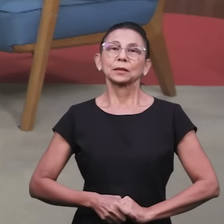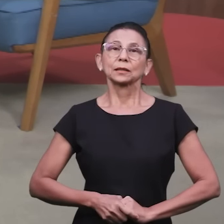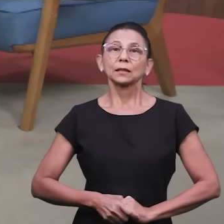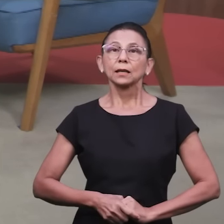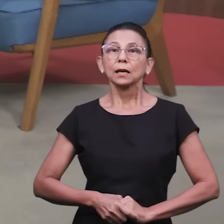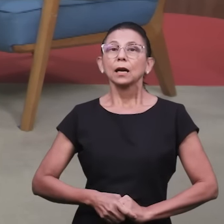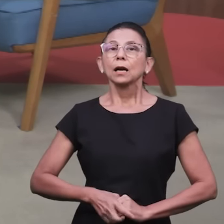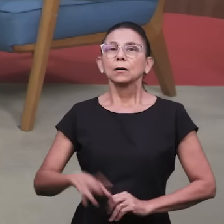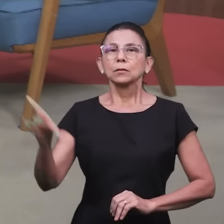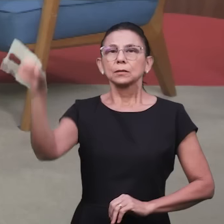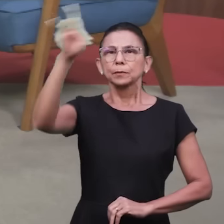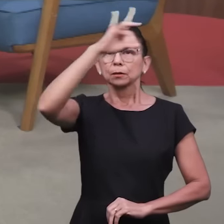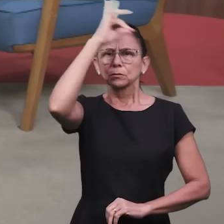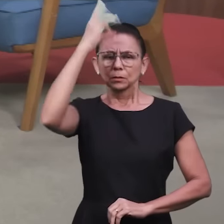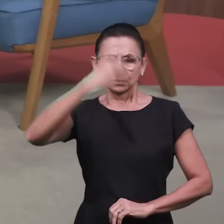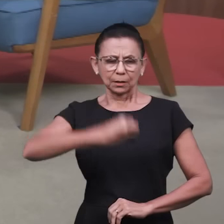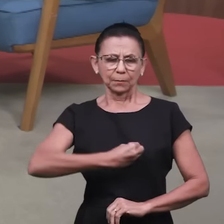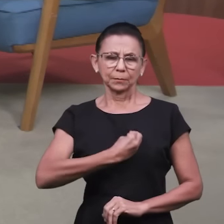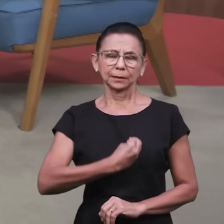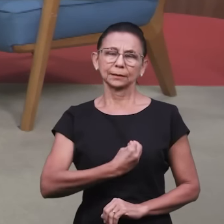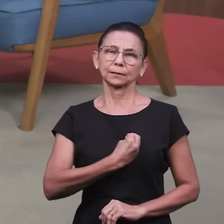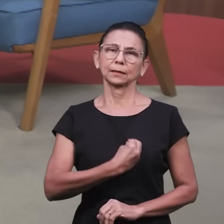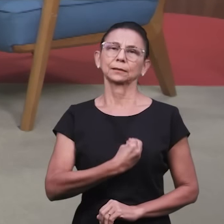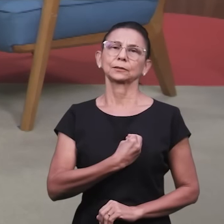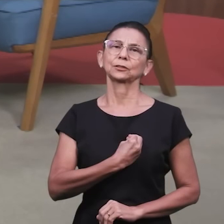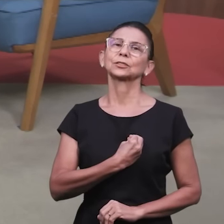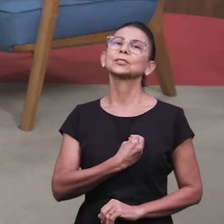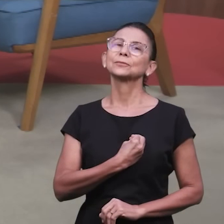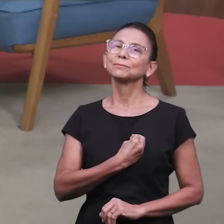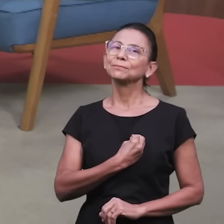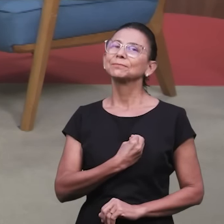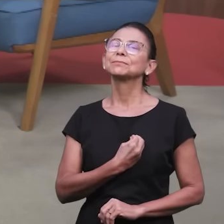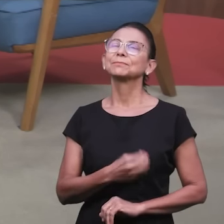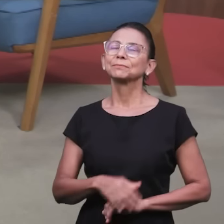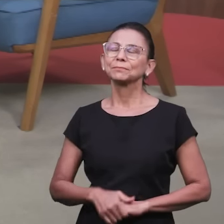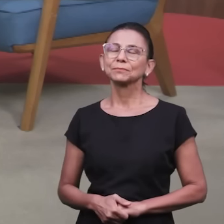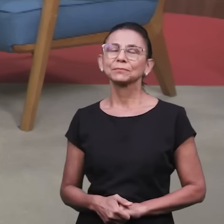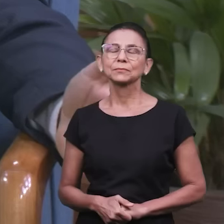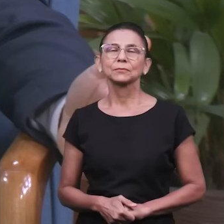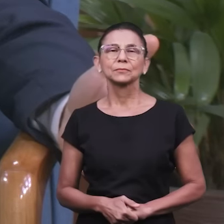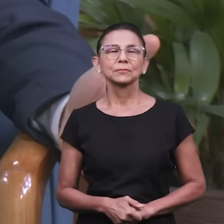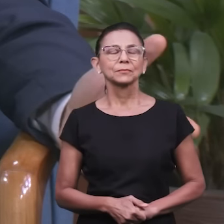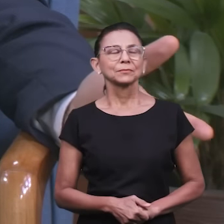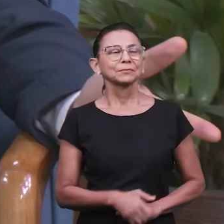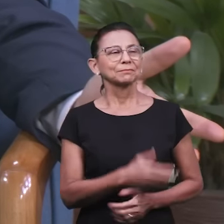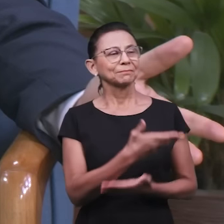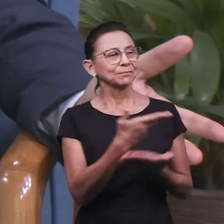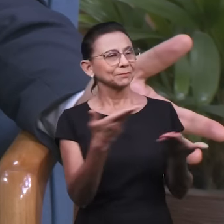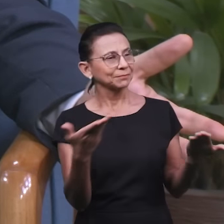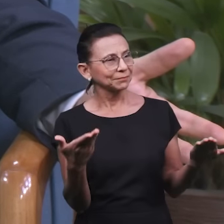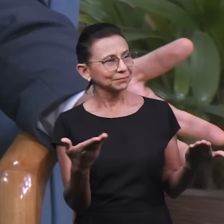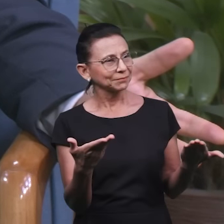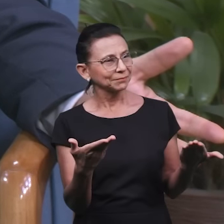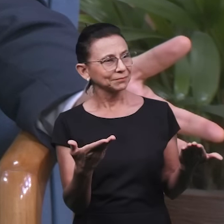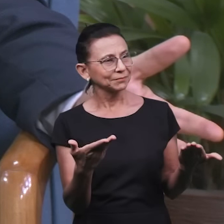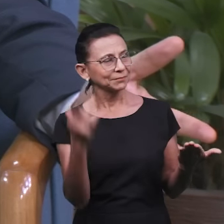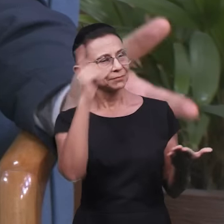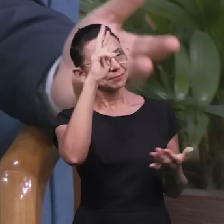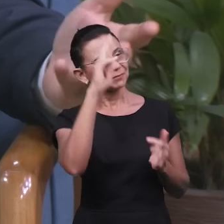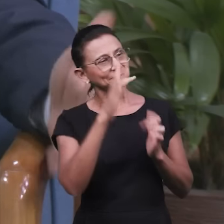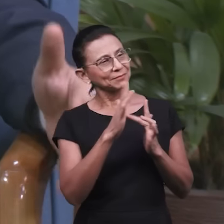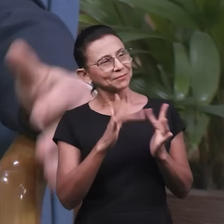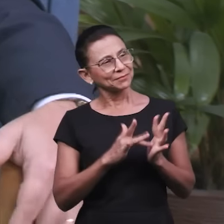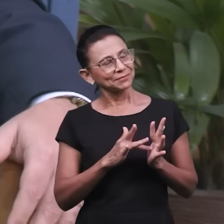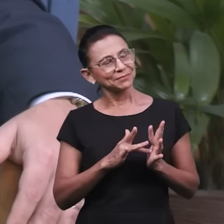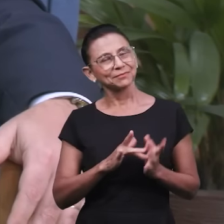realmente nós sentimos a presença do Espírito Santo, a direção do Espírito Santo e a bênção nas nossas vidas. Daniel, Sérgio, mais uma vez foi uma